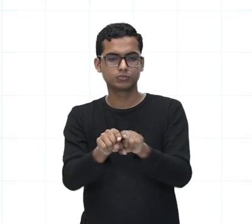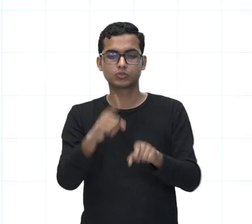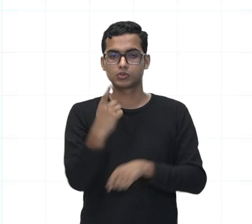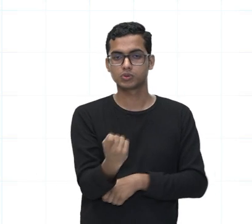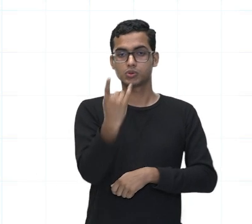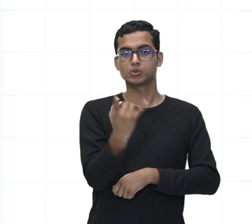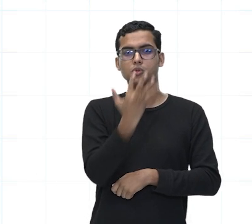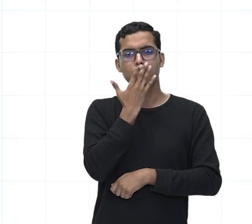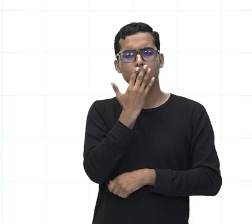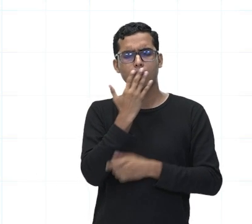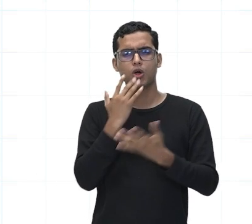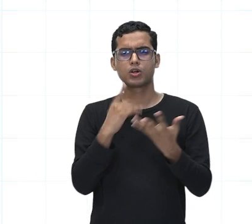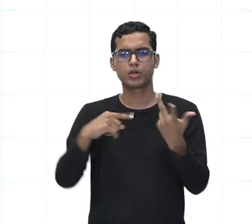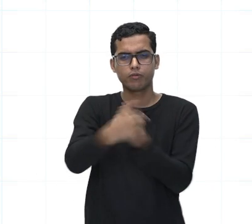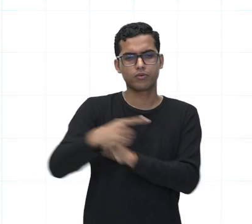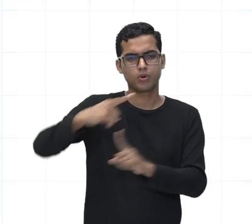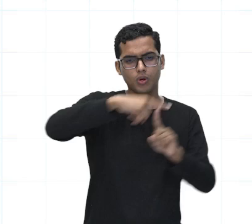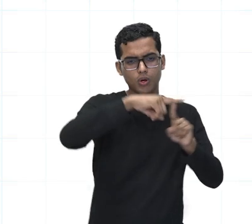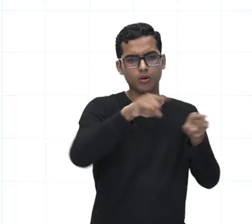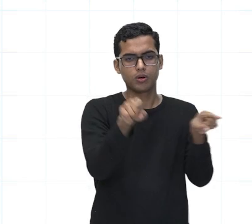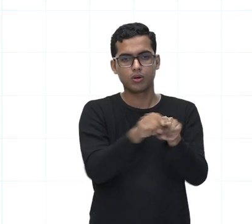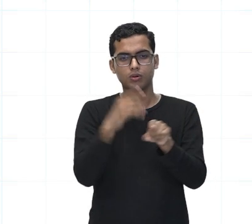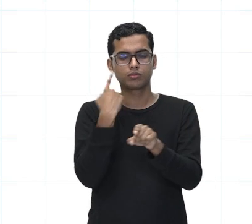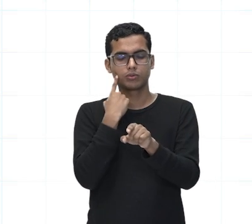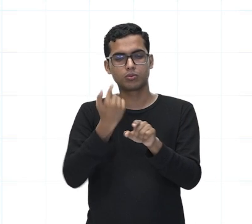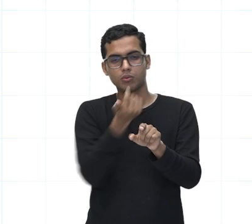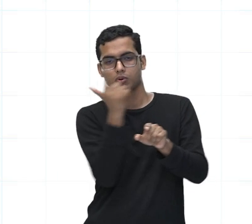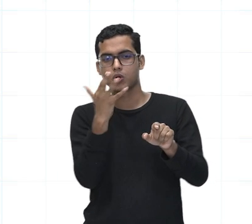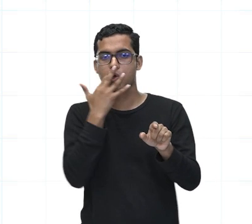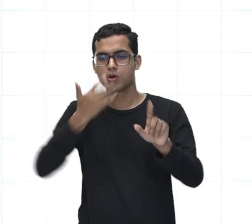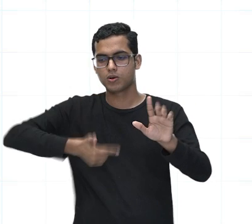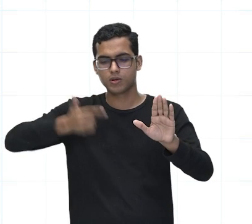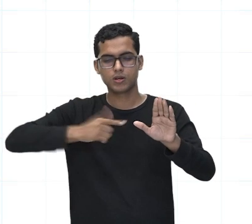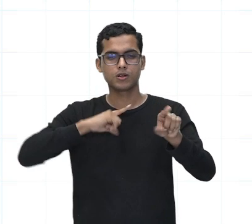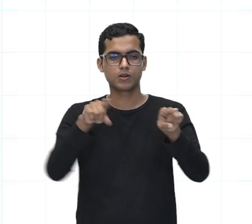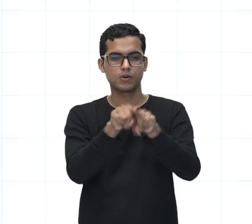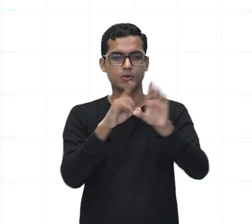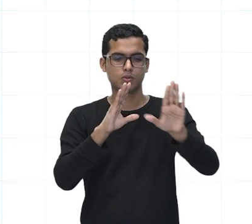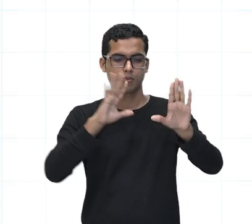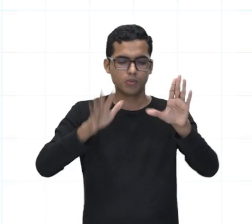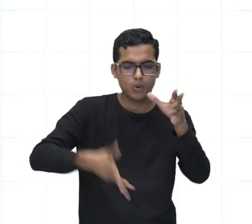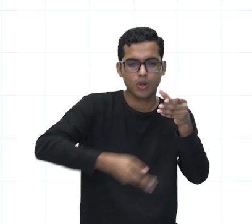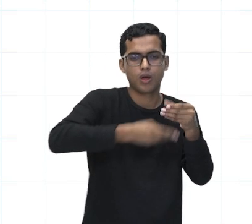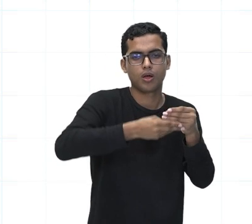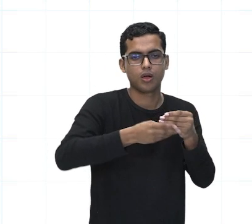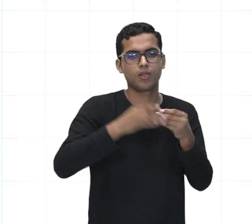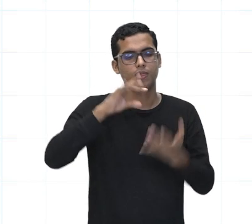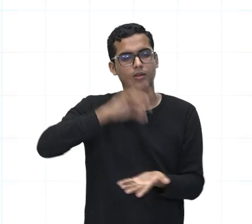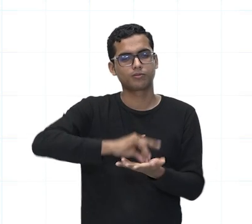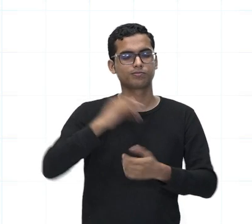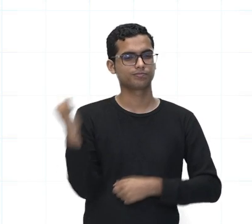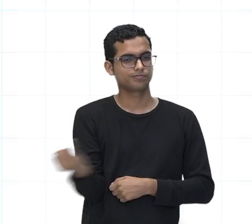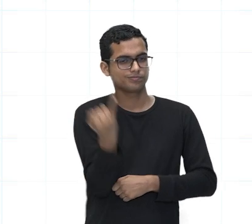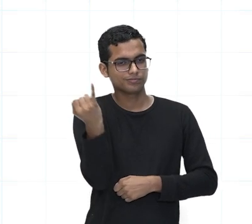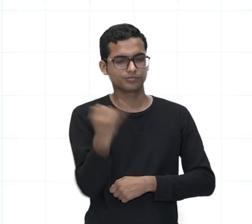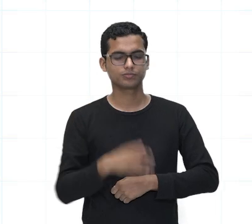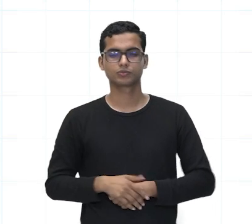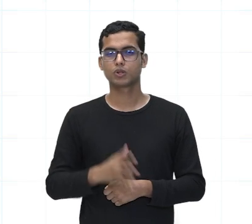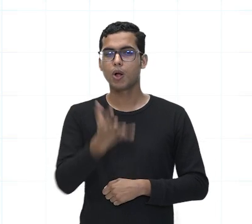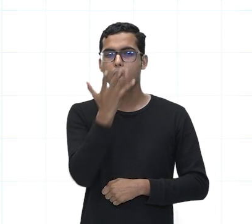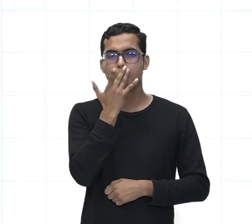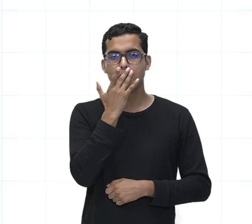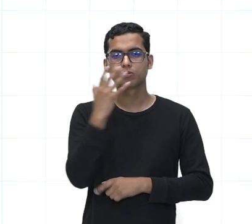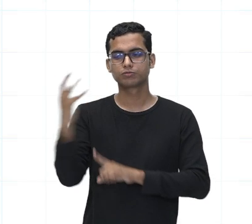várias tonalidades, acompanhada por uma cor secundária, é ideal. A cor influencia o